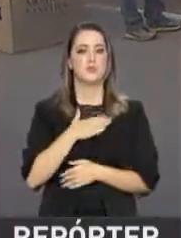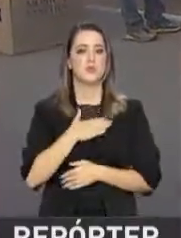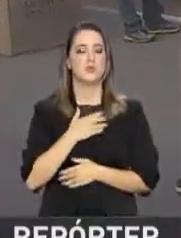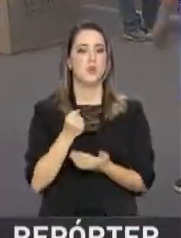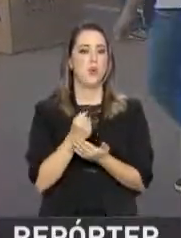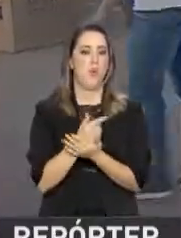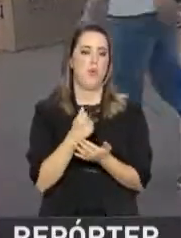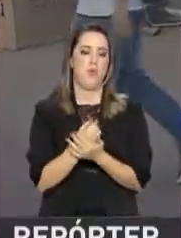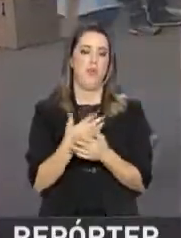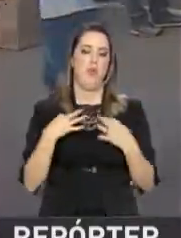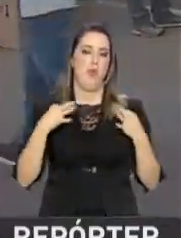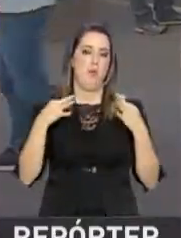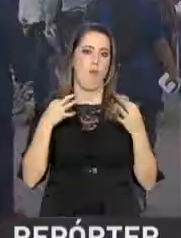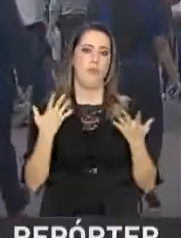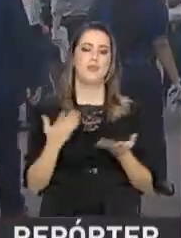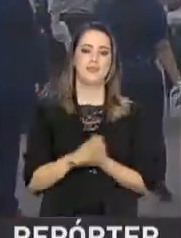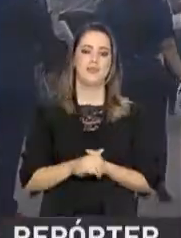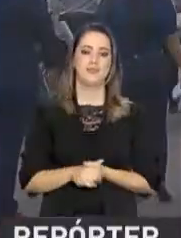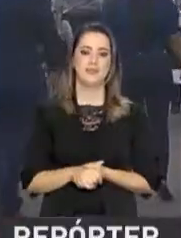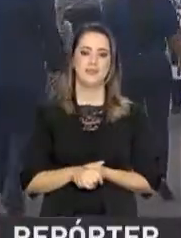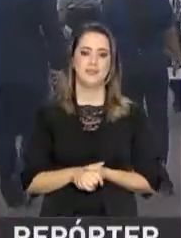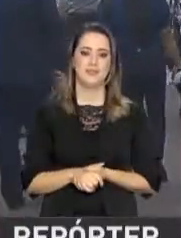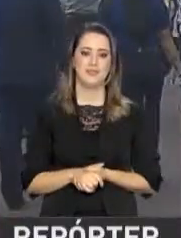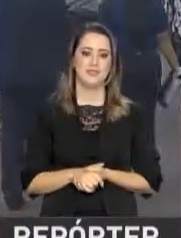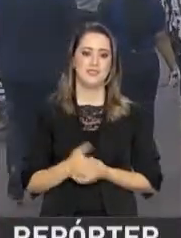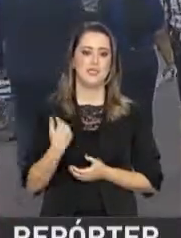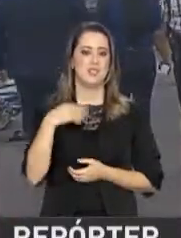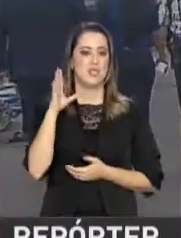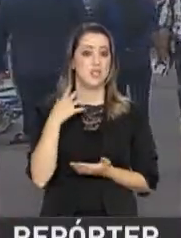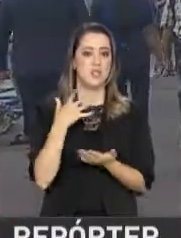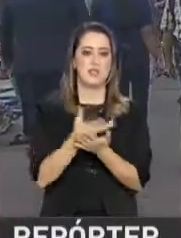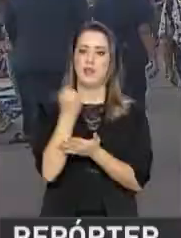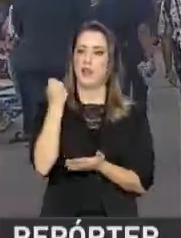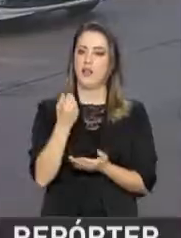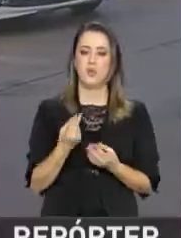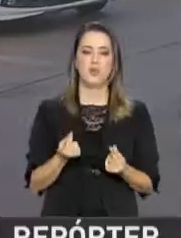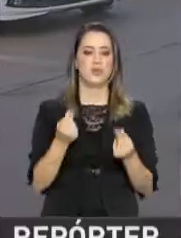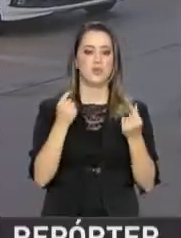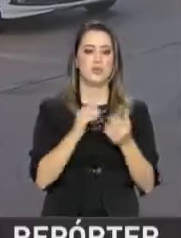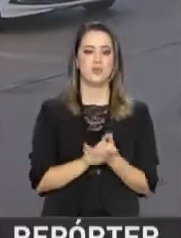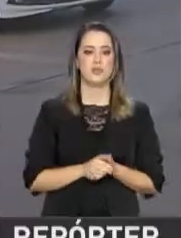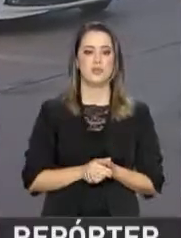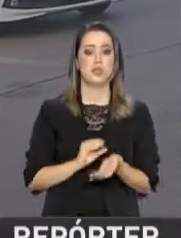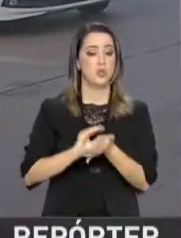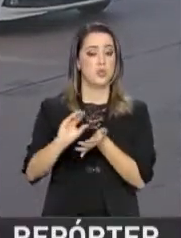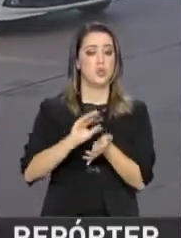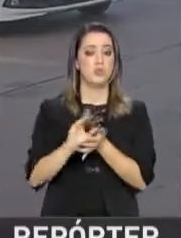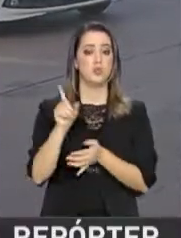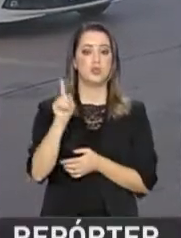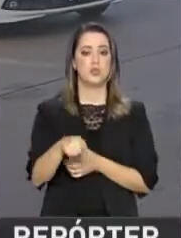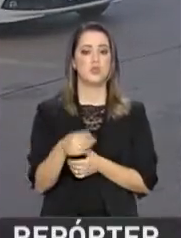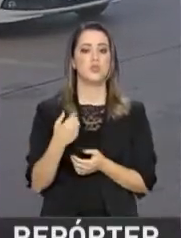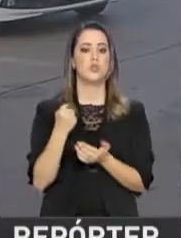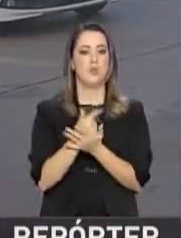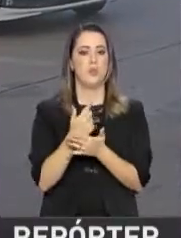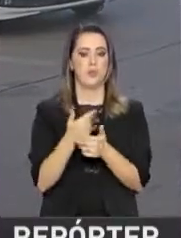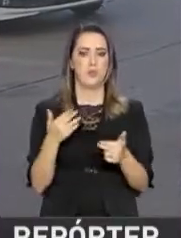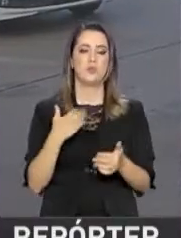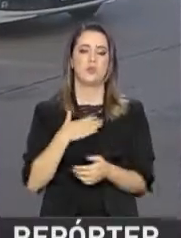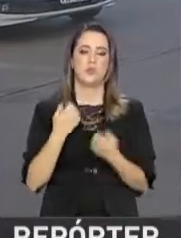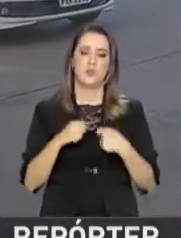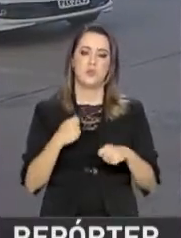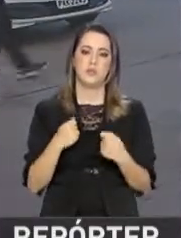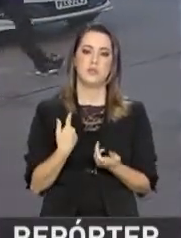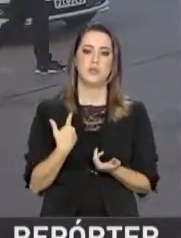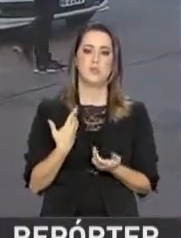roupas, alguma coisa assim. É mais óbvio, né? Eu ia lá sacar. Ia investir naquilo que eu estou precisando, entendeu? Na